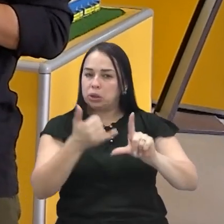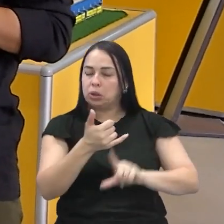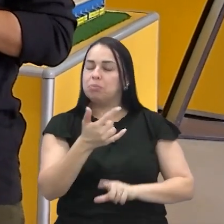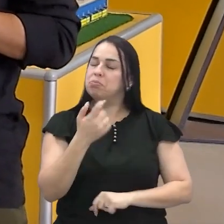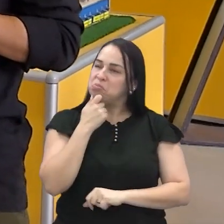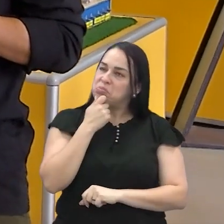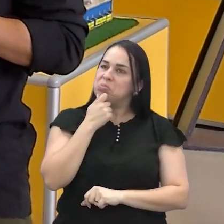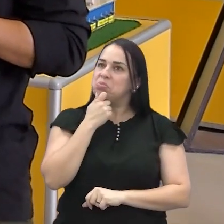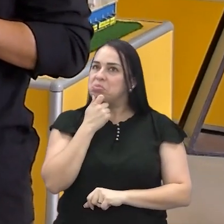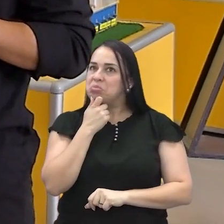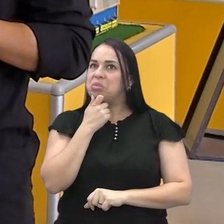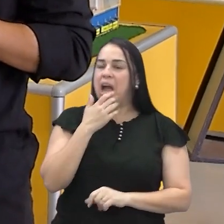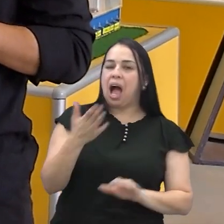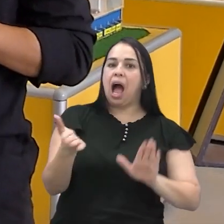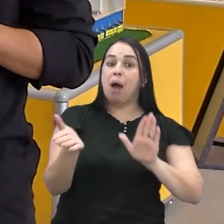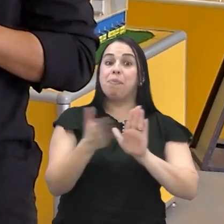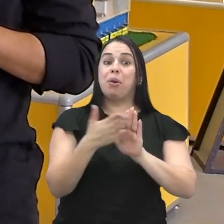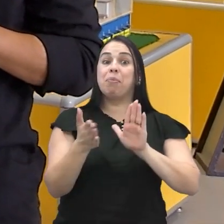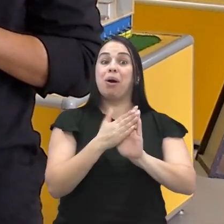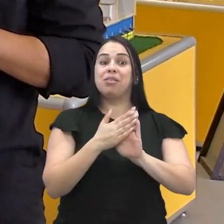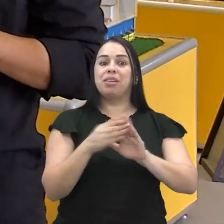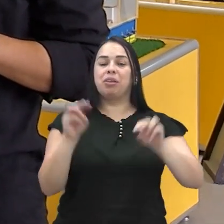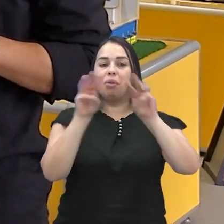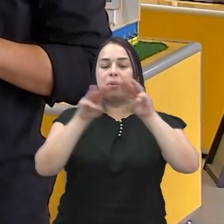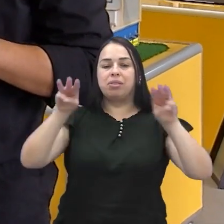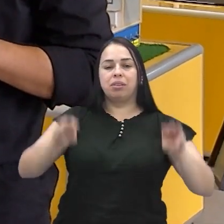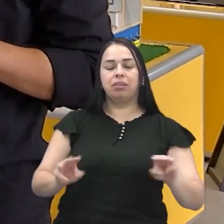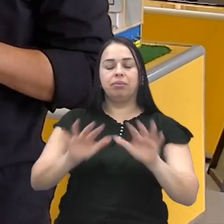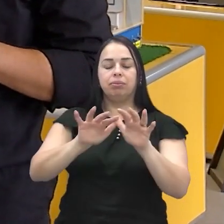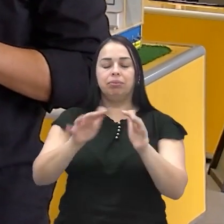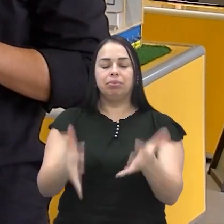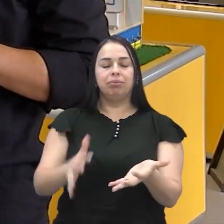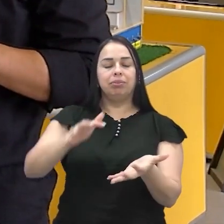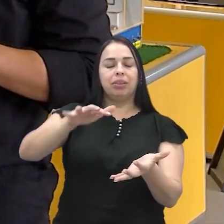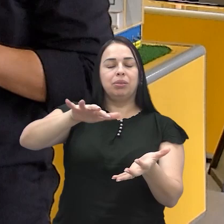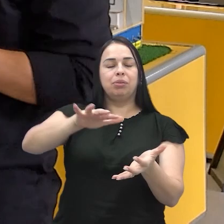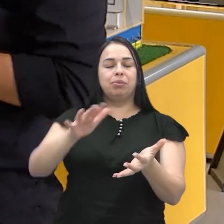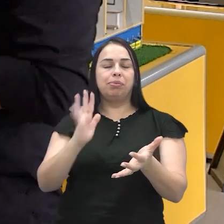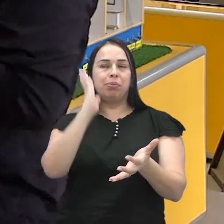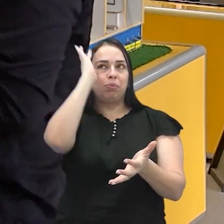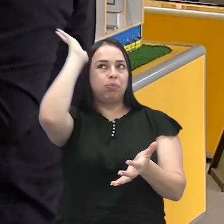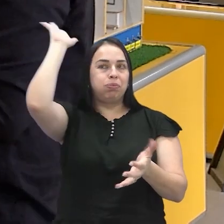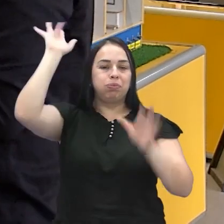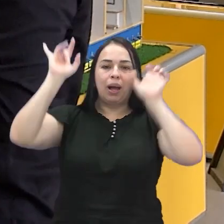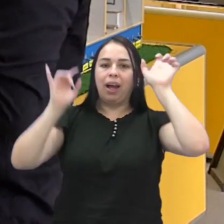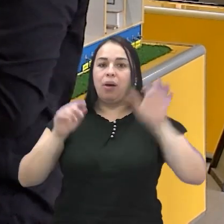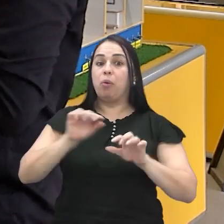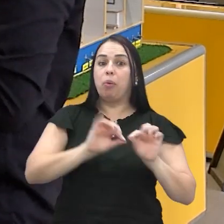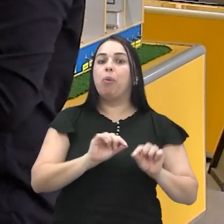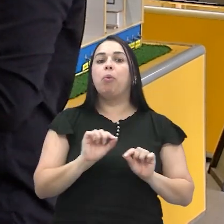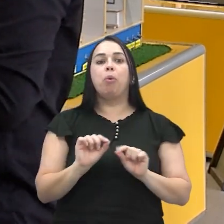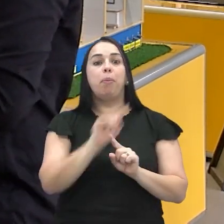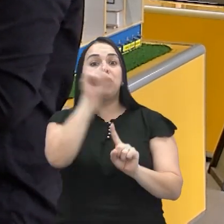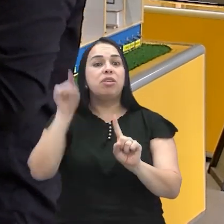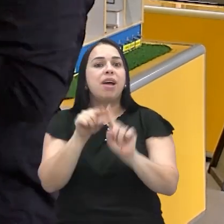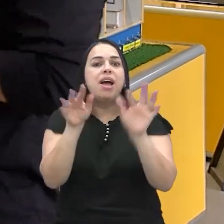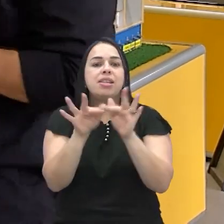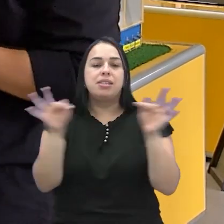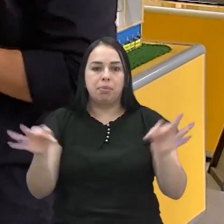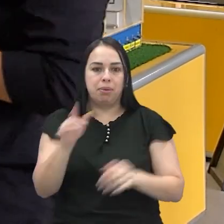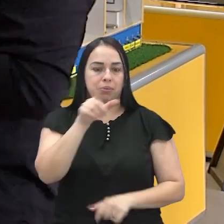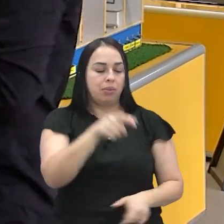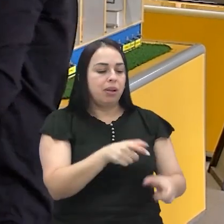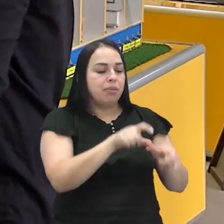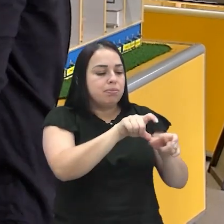divertindo? Parece uma boa ideia, né? Pois é, essa é a proposta do Museu Interativo de Ciências. Aqui, por exemplo, a ideia é